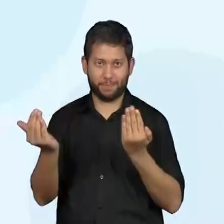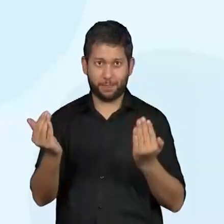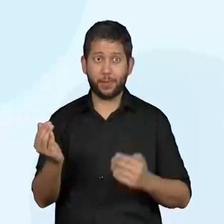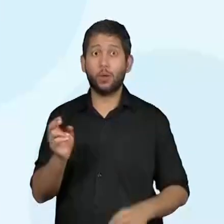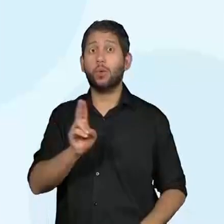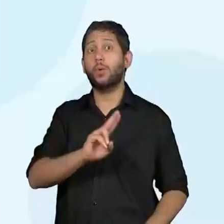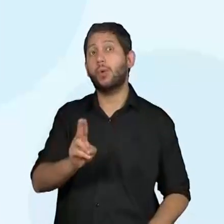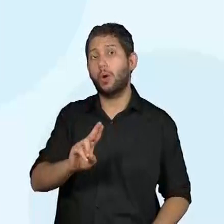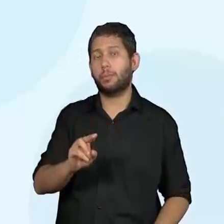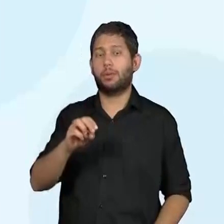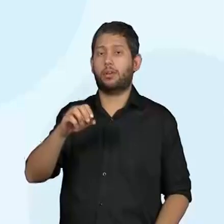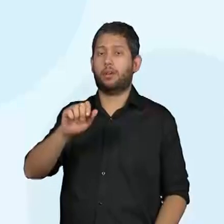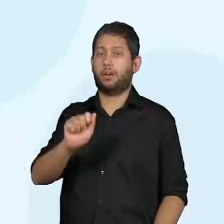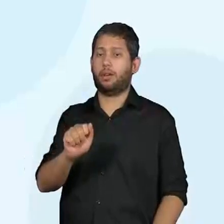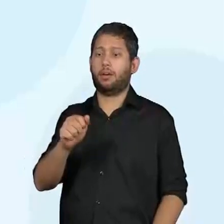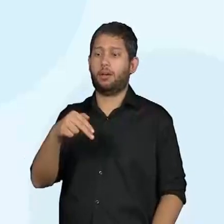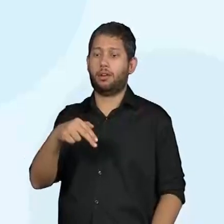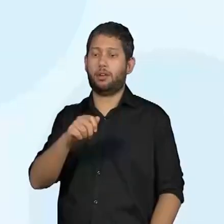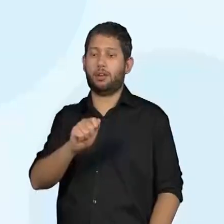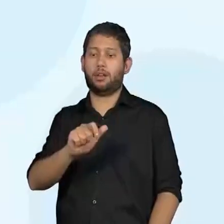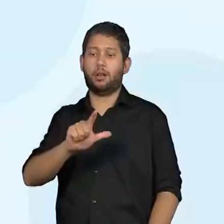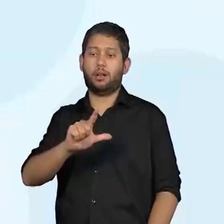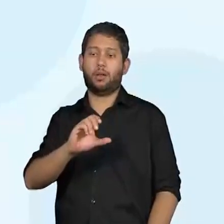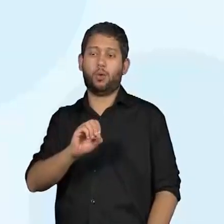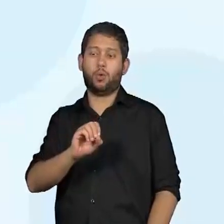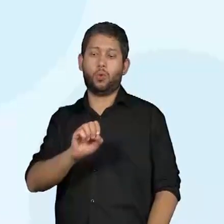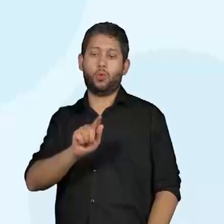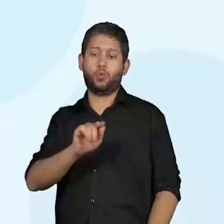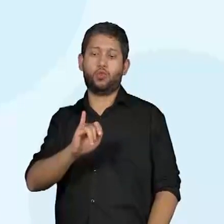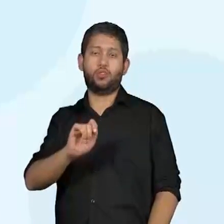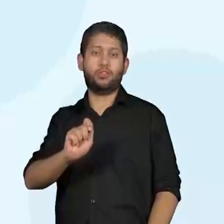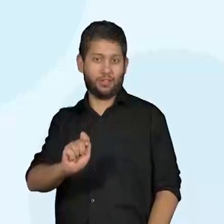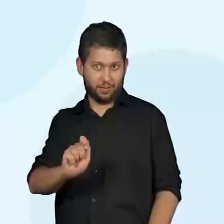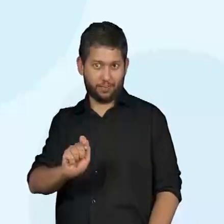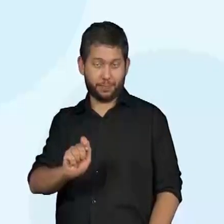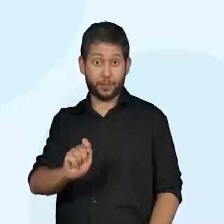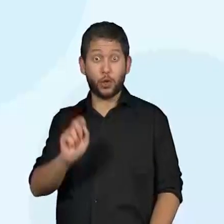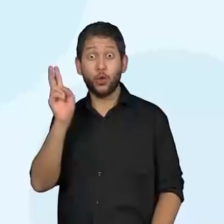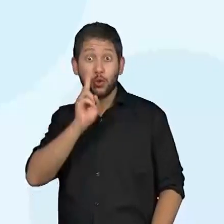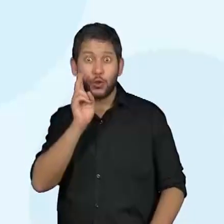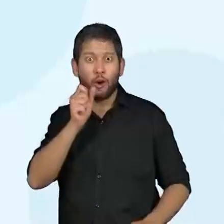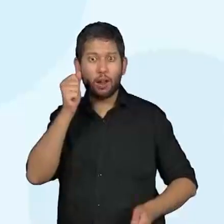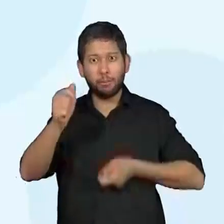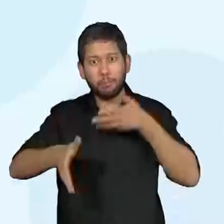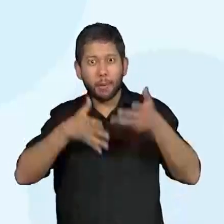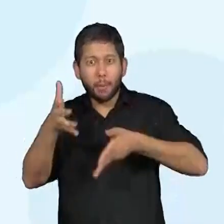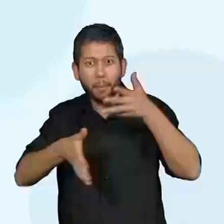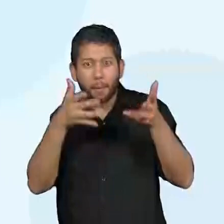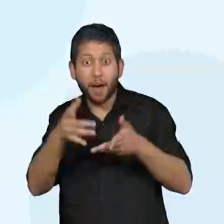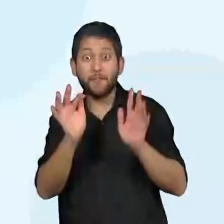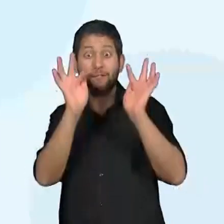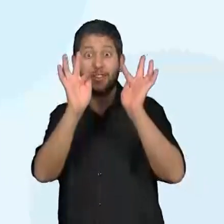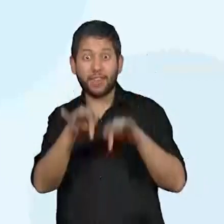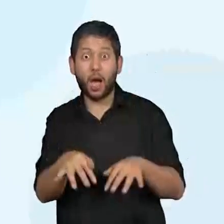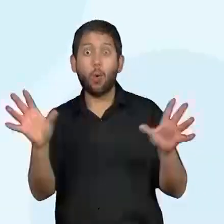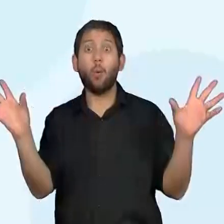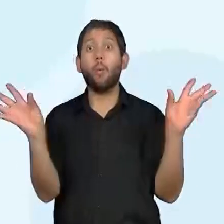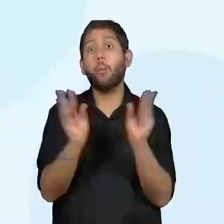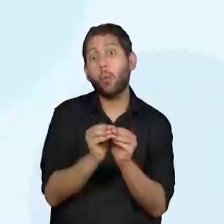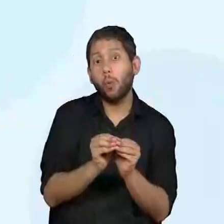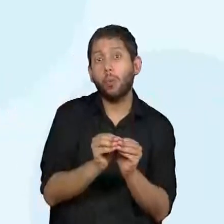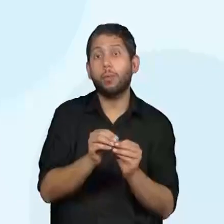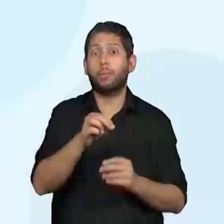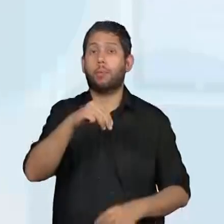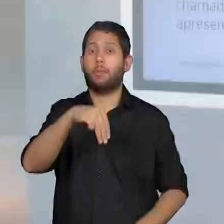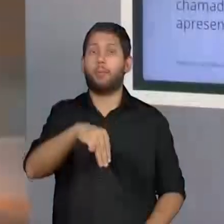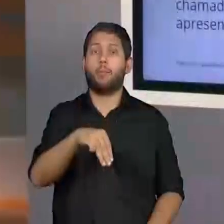moral e geralmente é apresentada no fim da narrativa. Muito